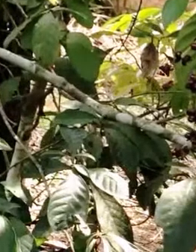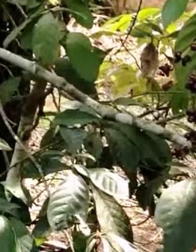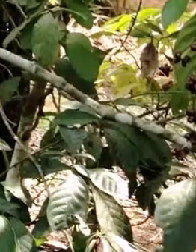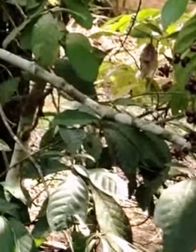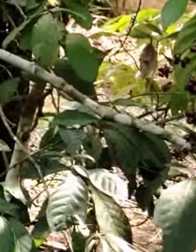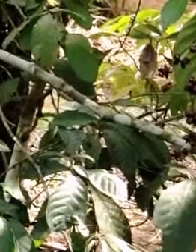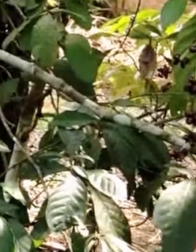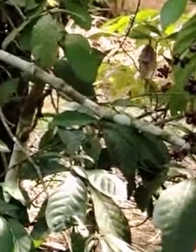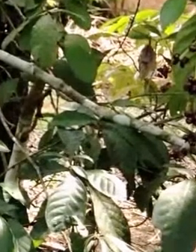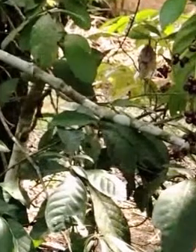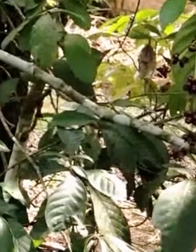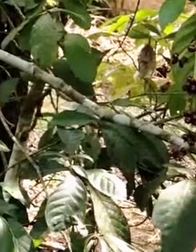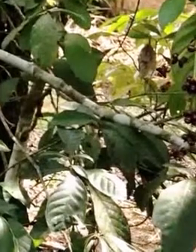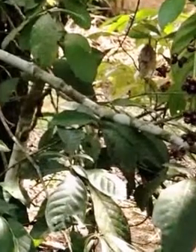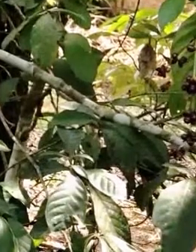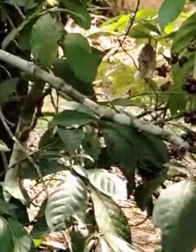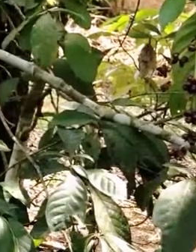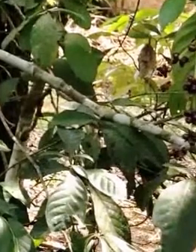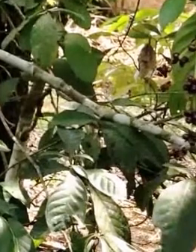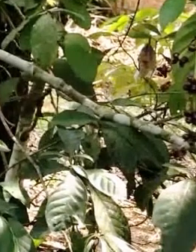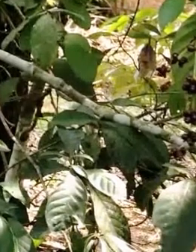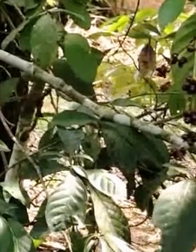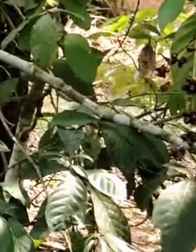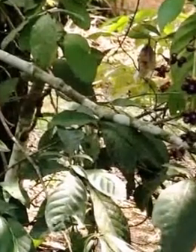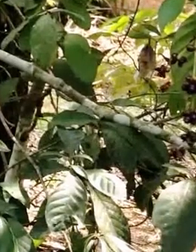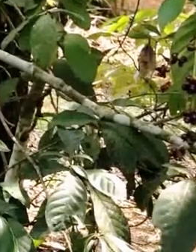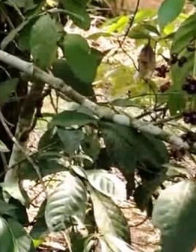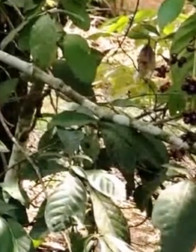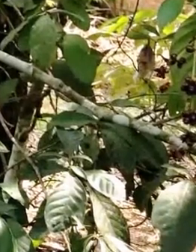Jesus Cristo Redentor.